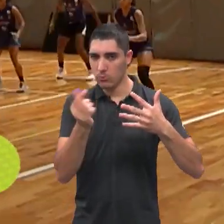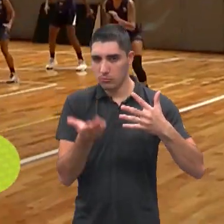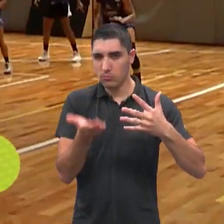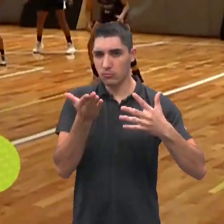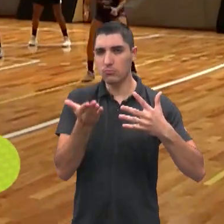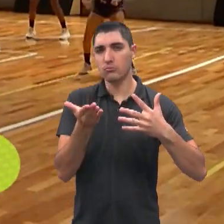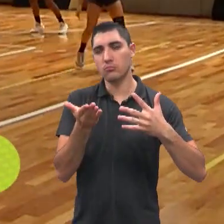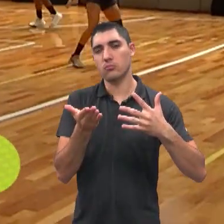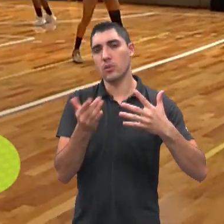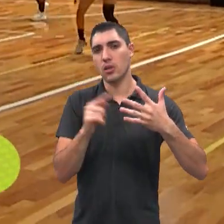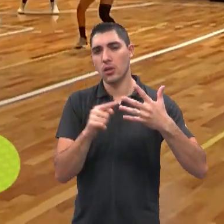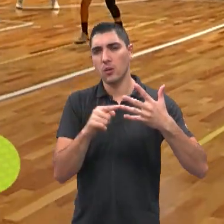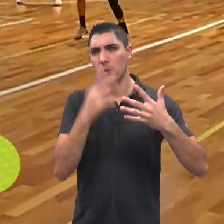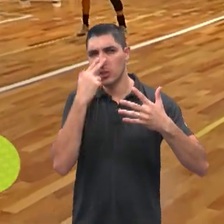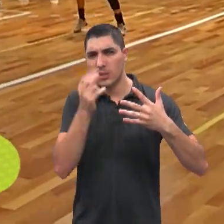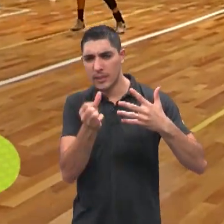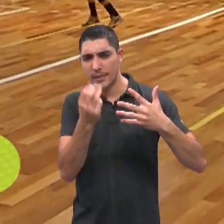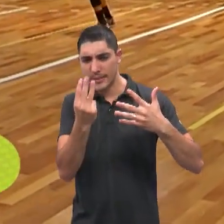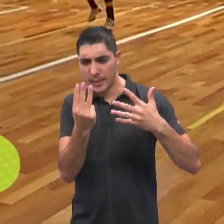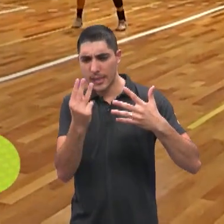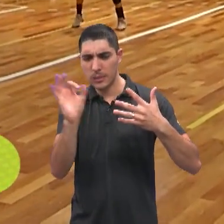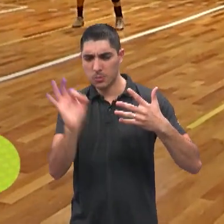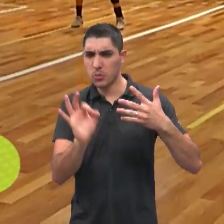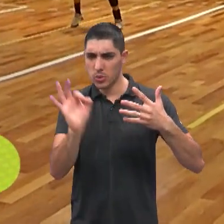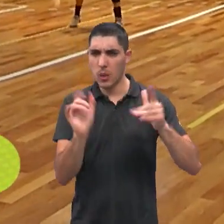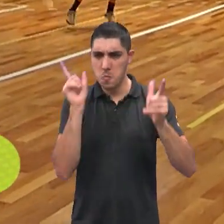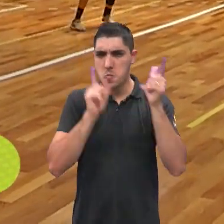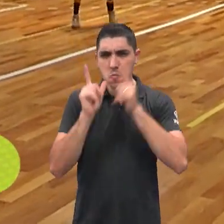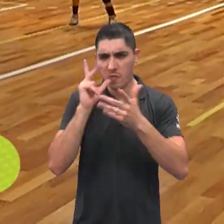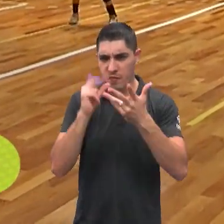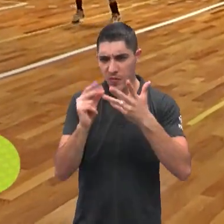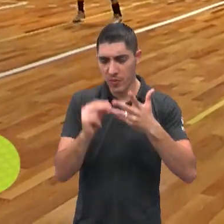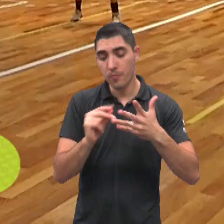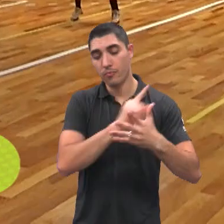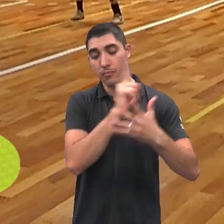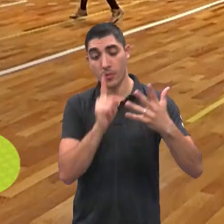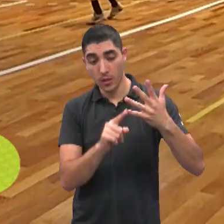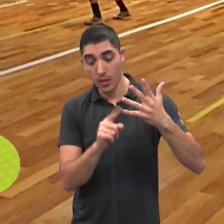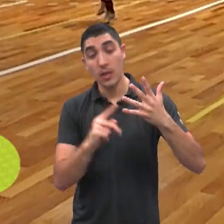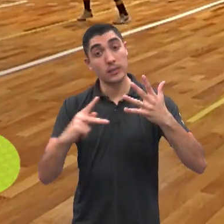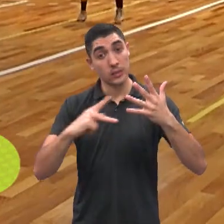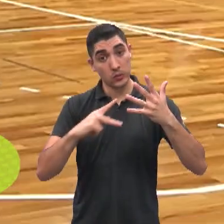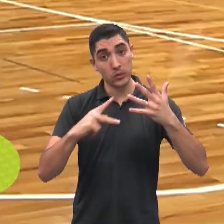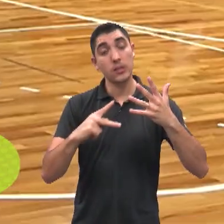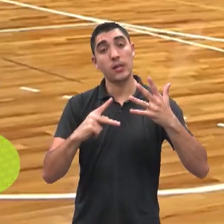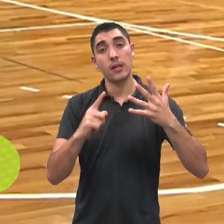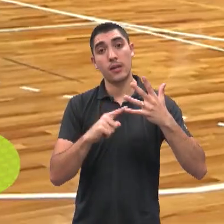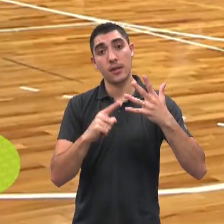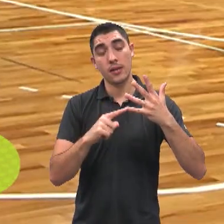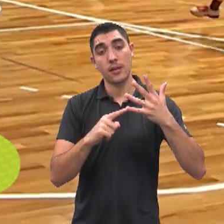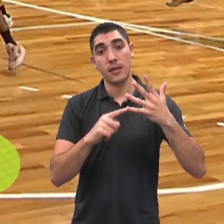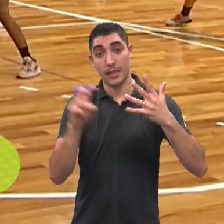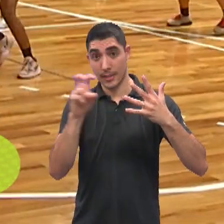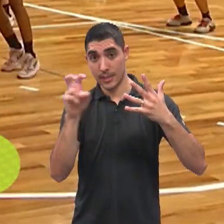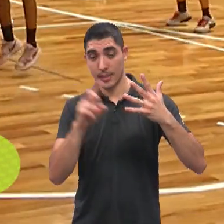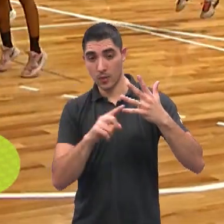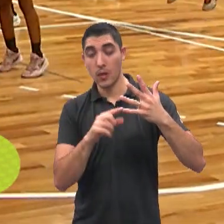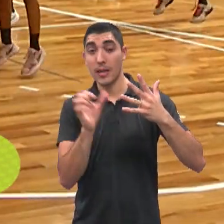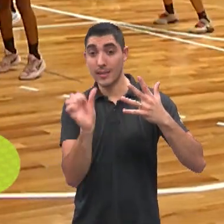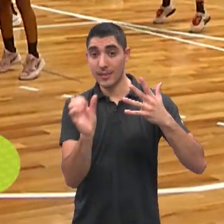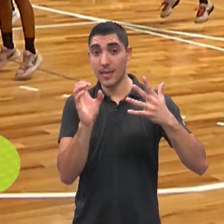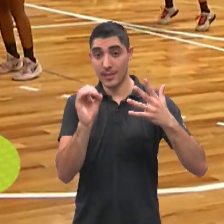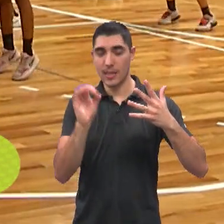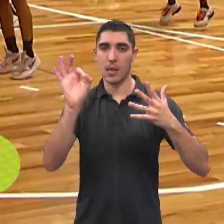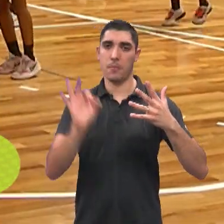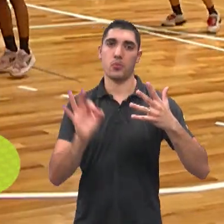rodada, né? Em 63 alguma coisa por cento de aproveitamento, e logo abaixo vem o São José na 5ª posição com